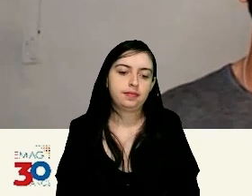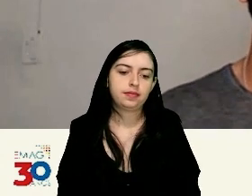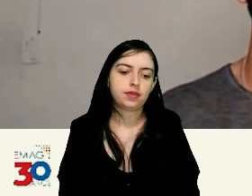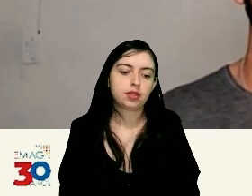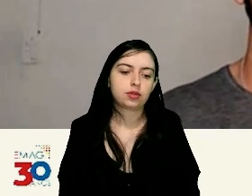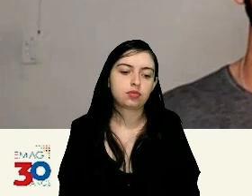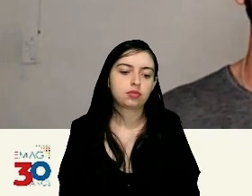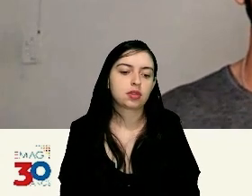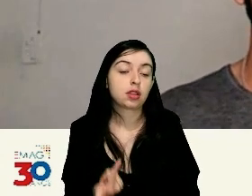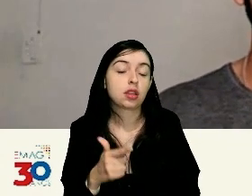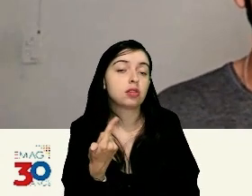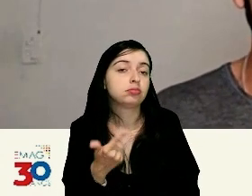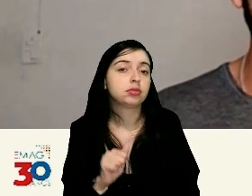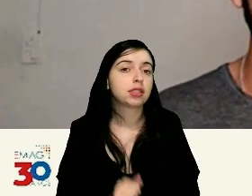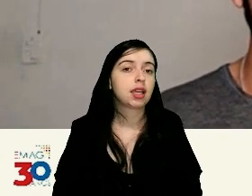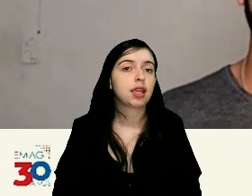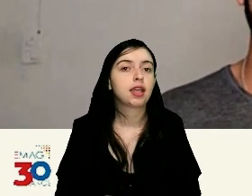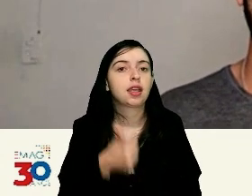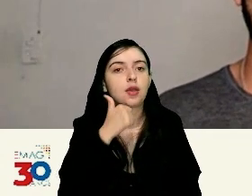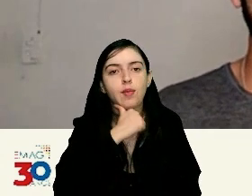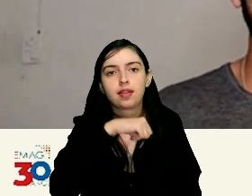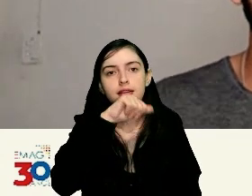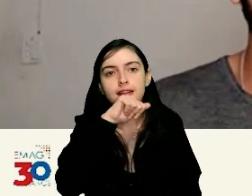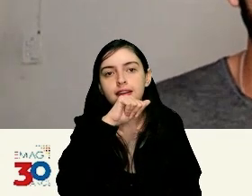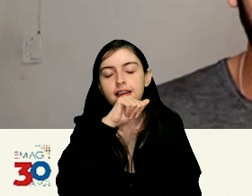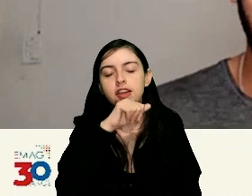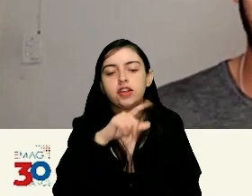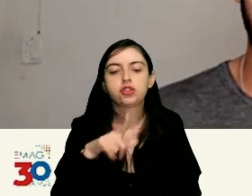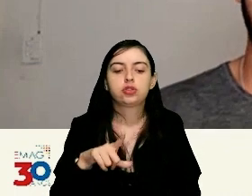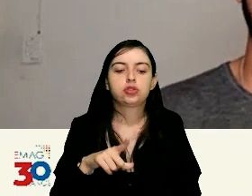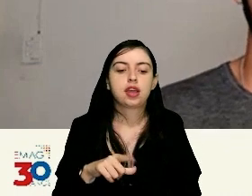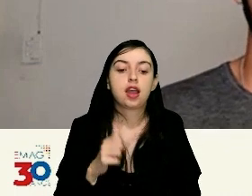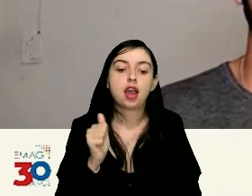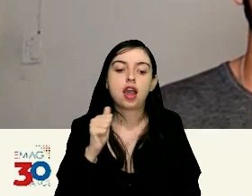ativa, meus amigos. Existe maternidade. Existe mãe.